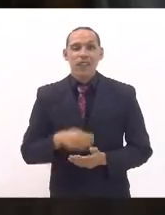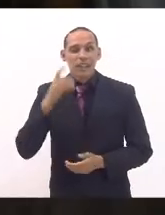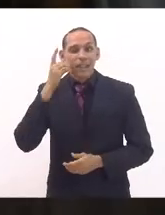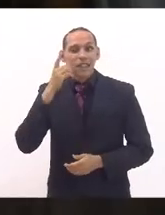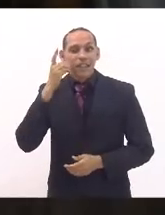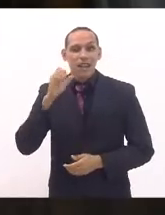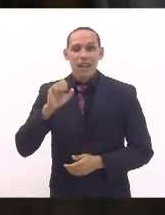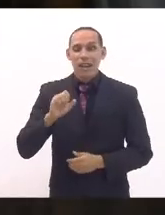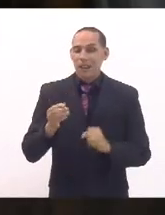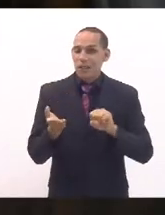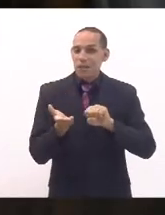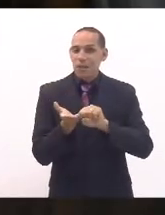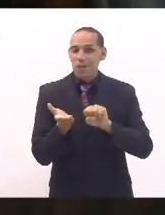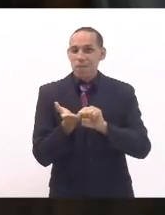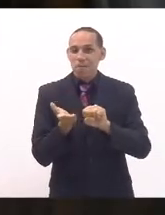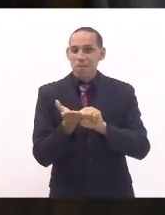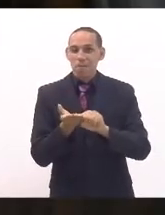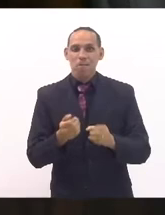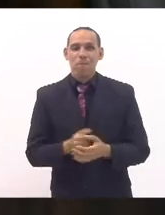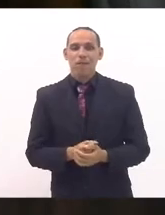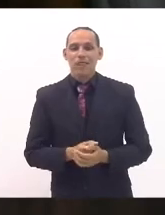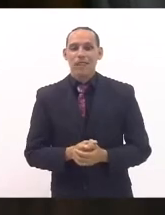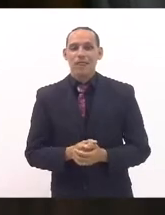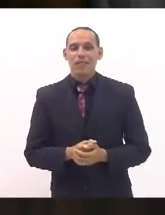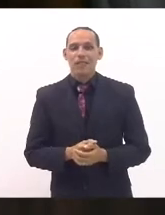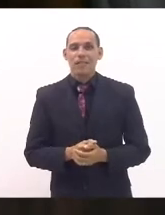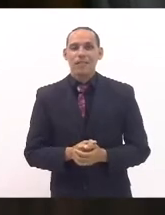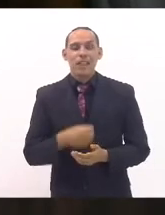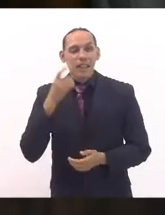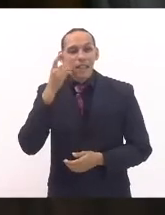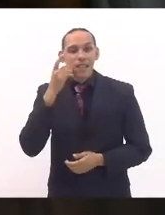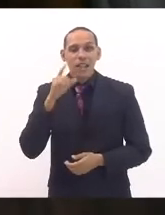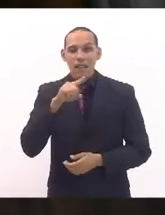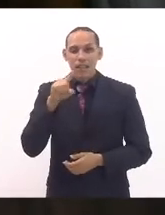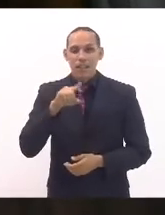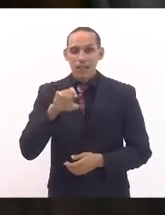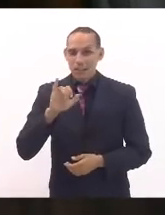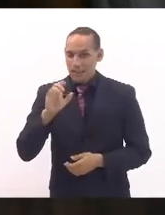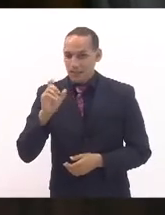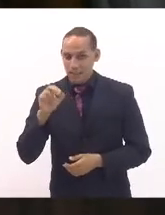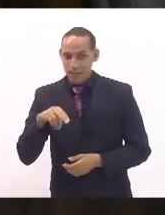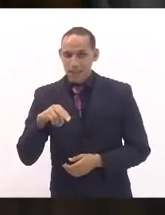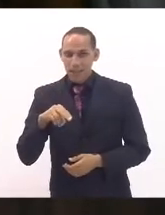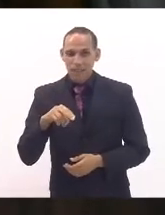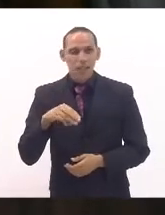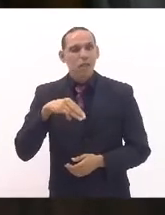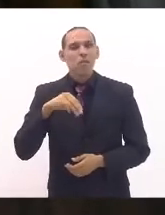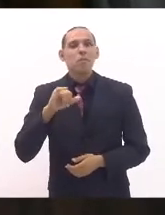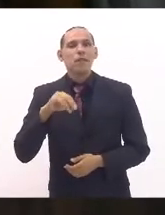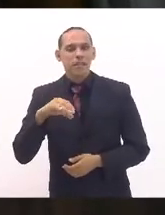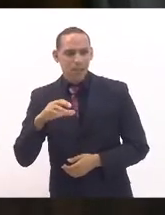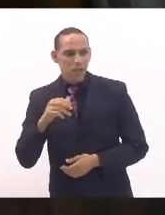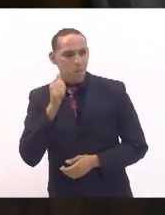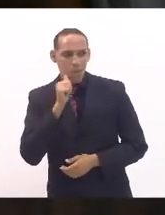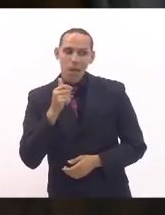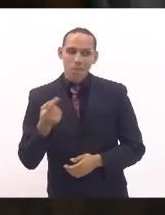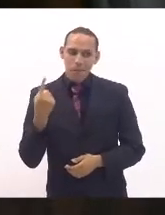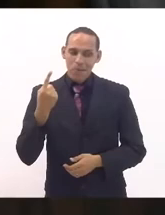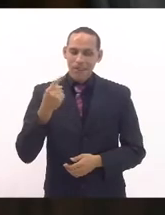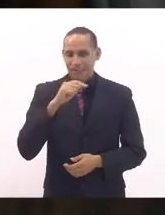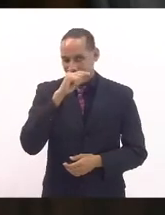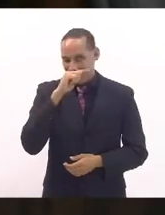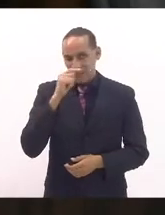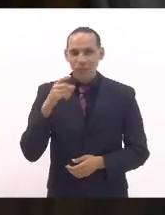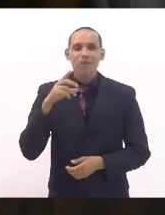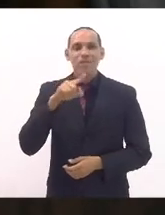Deputado Samuel Malafaia, nosso decano querido. Deputada Zeidan primeiro, deputado Carlos Mink, a dama primeiro. A